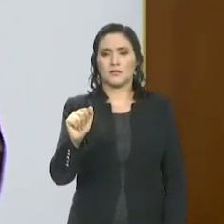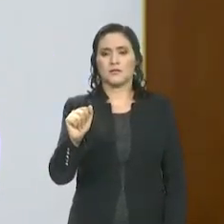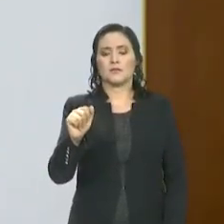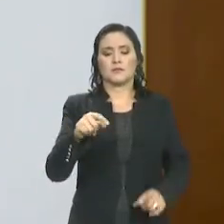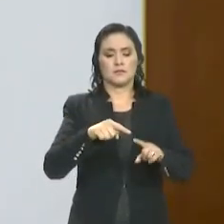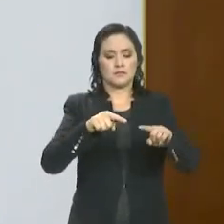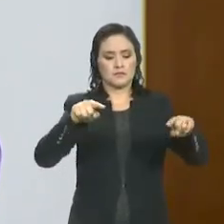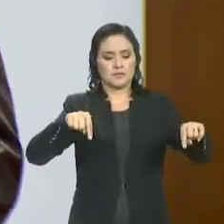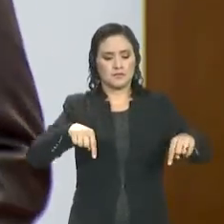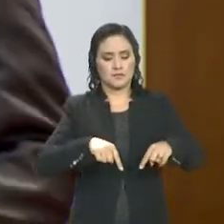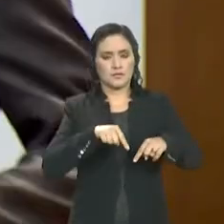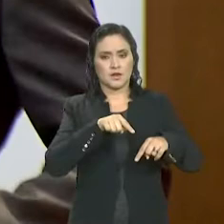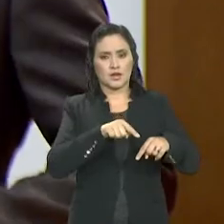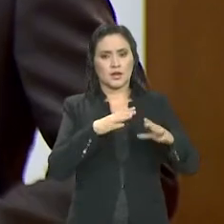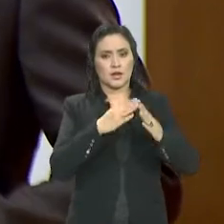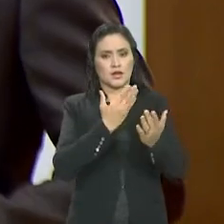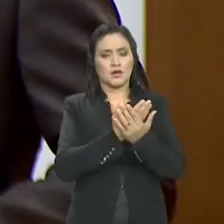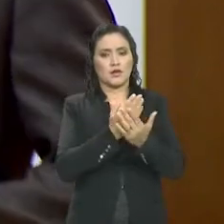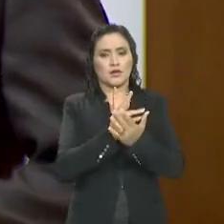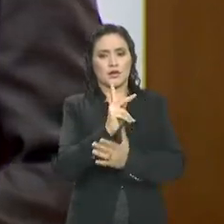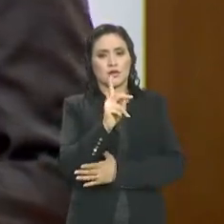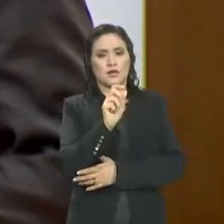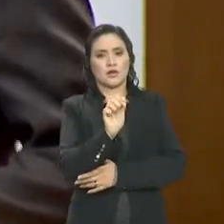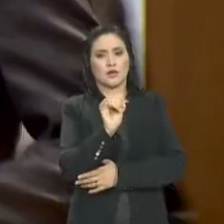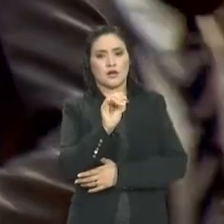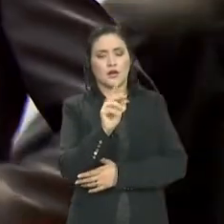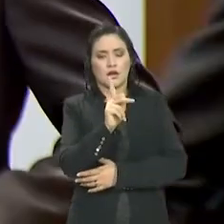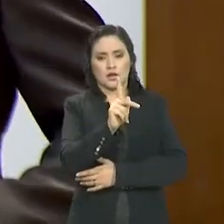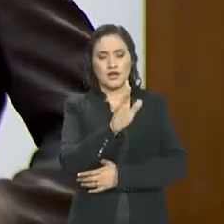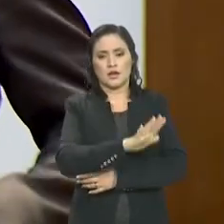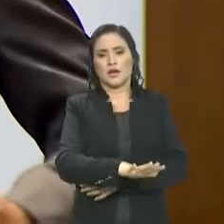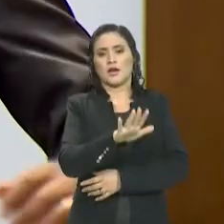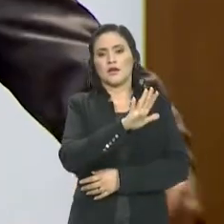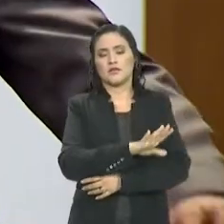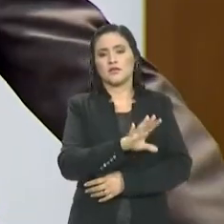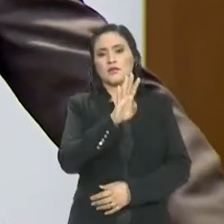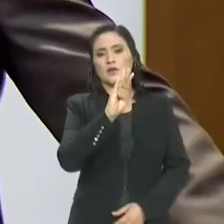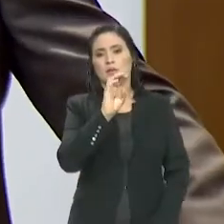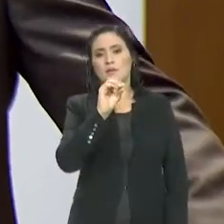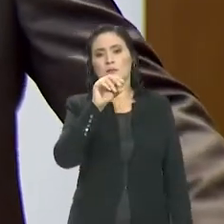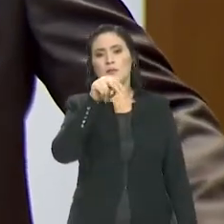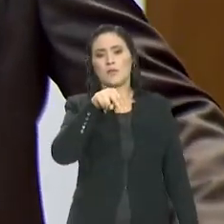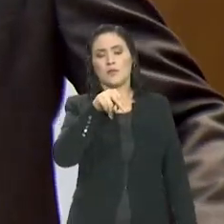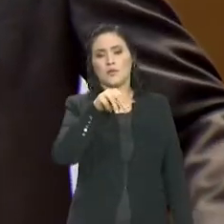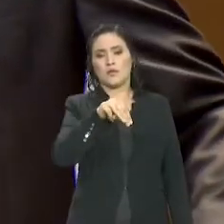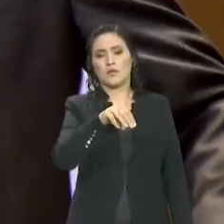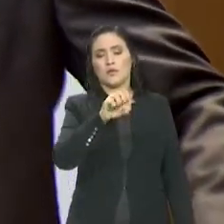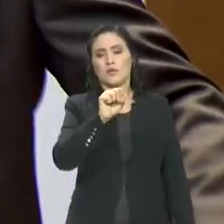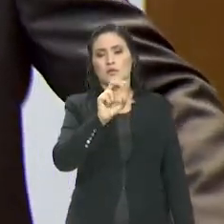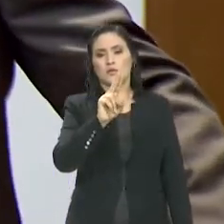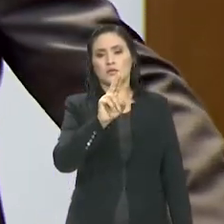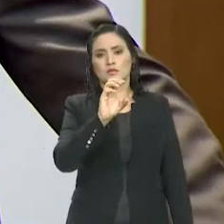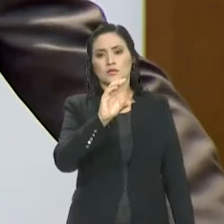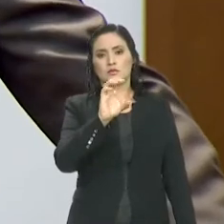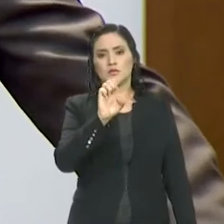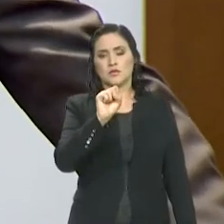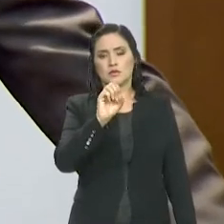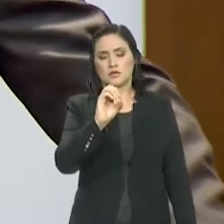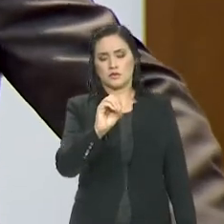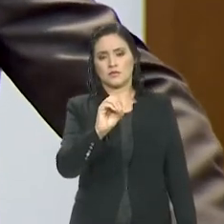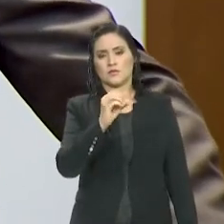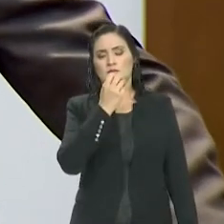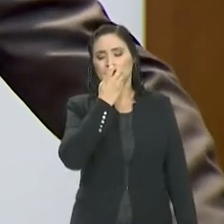Sucesso. E lembro que essa conquista foi fruto de uma participação direta minha com ele,